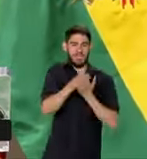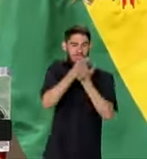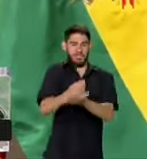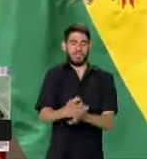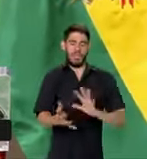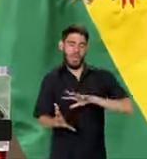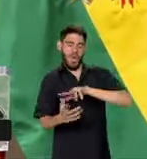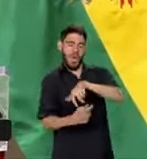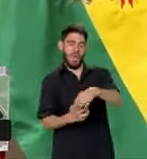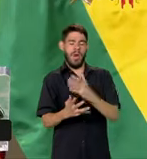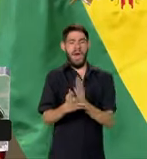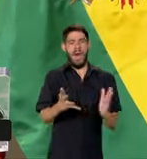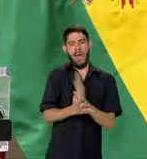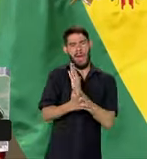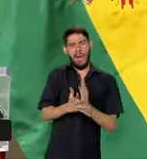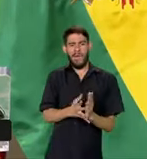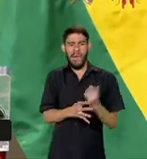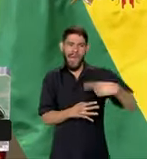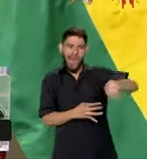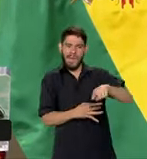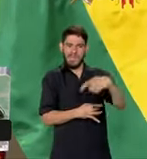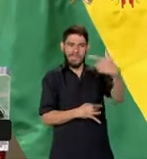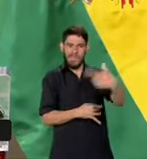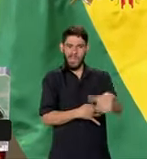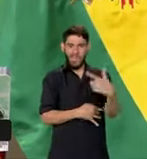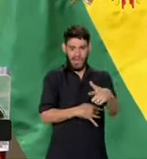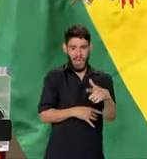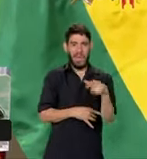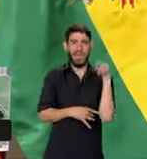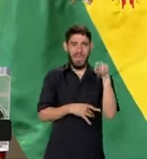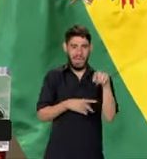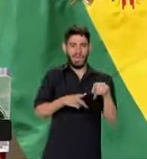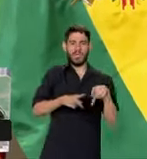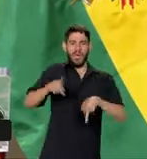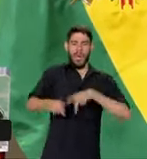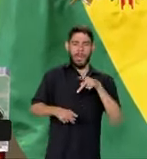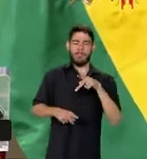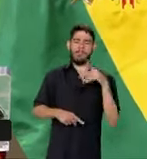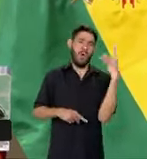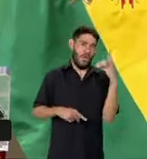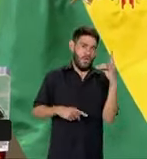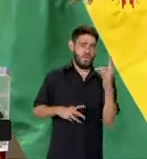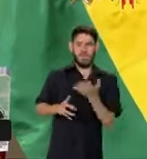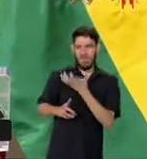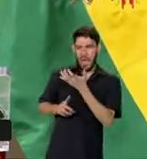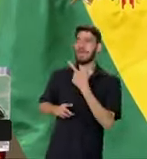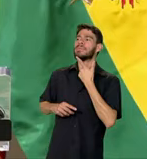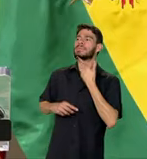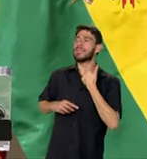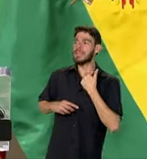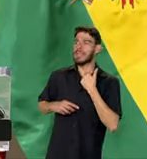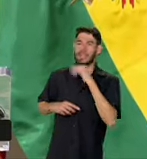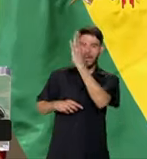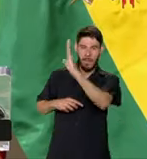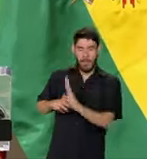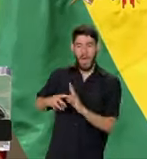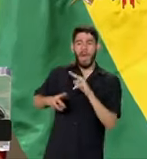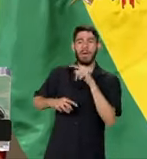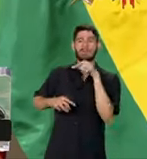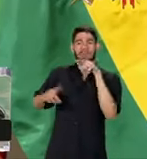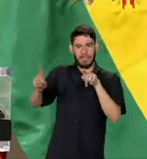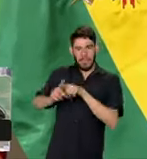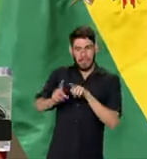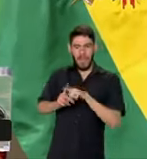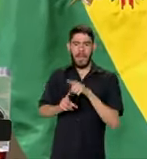ao mundo alguma coisa que eles não têm. E é isso que o povo da Bolívia espera do Brasil. E é isso que o Brasil espera